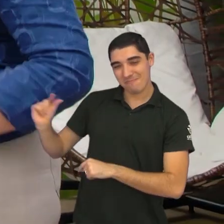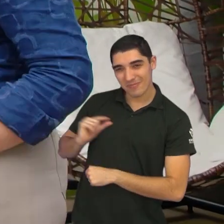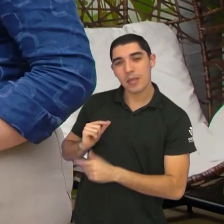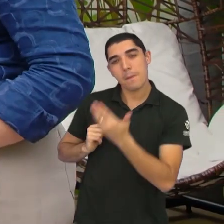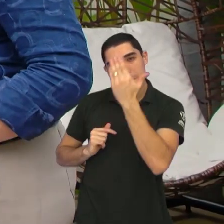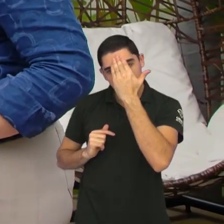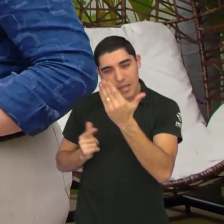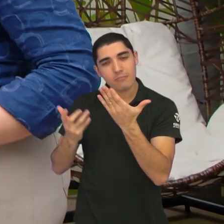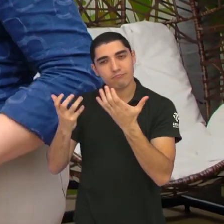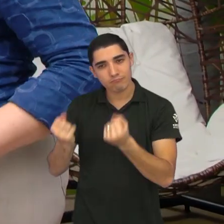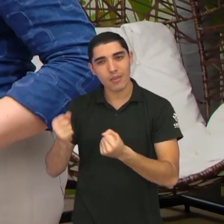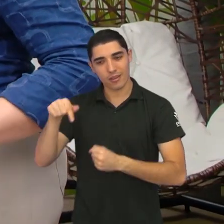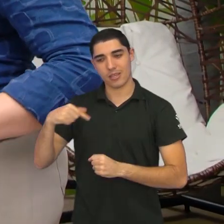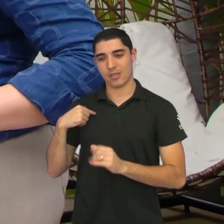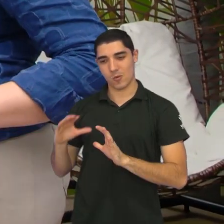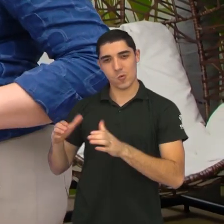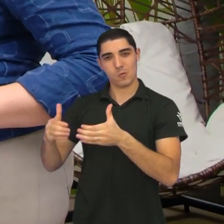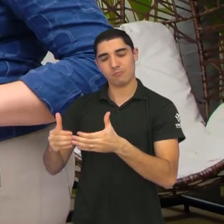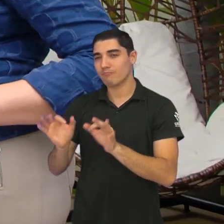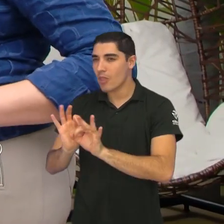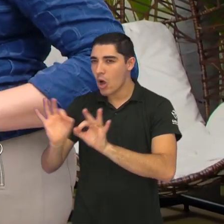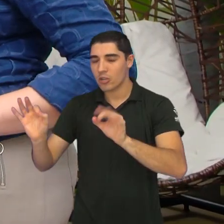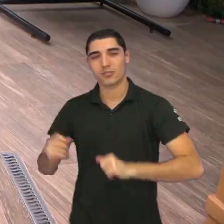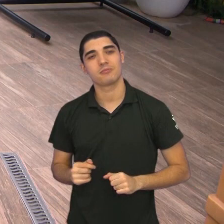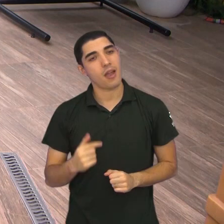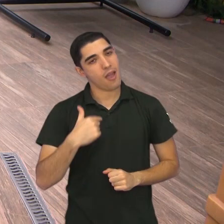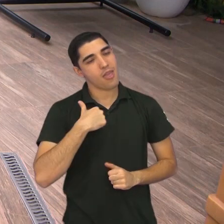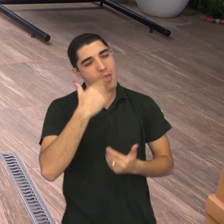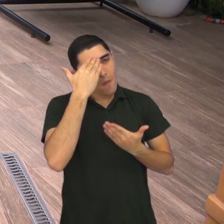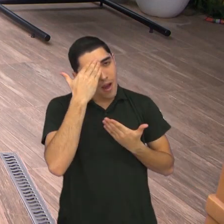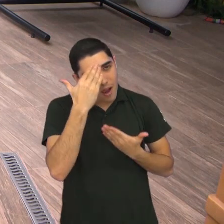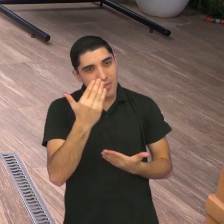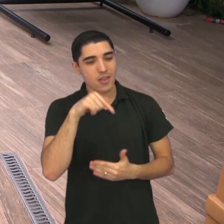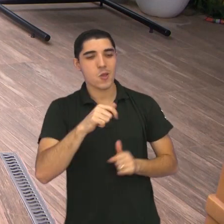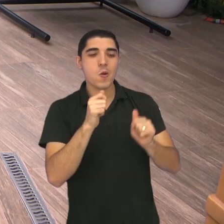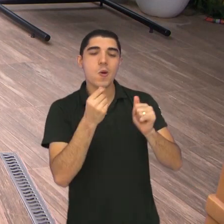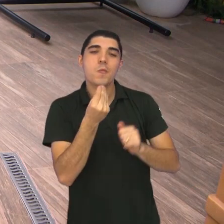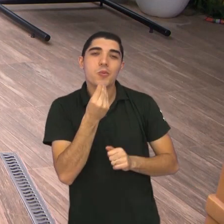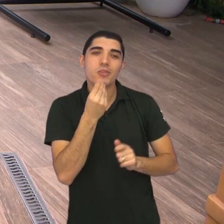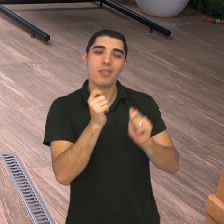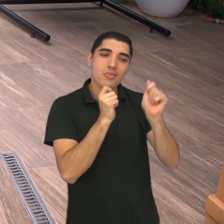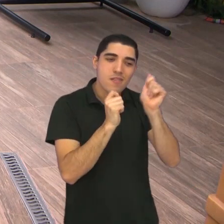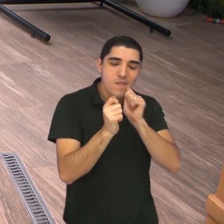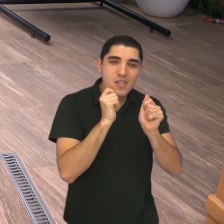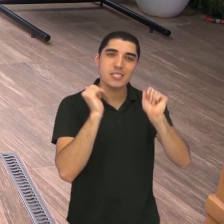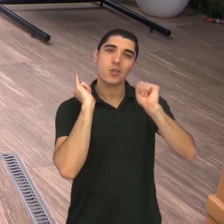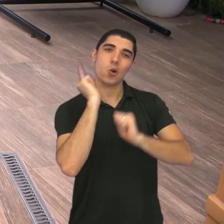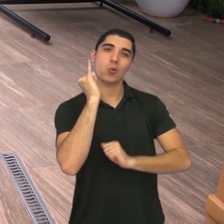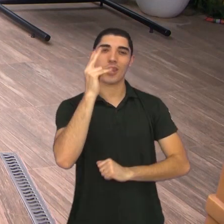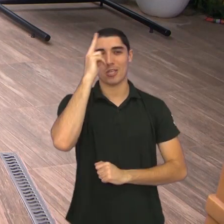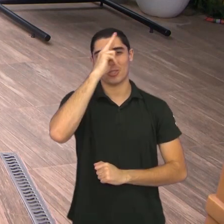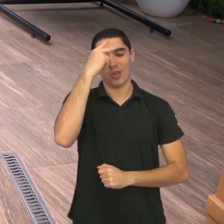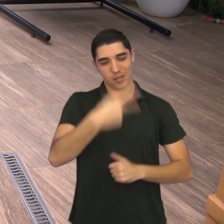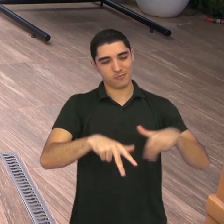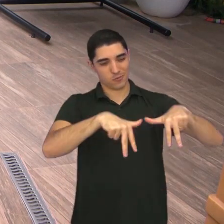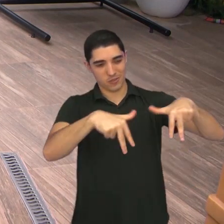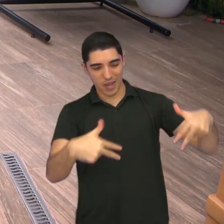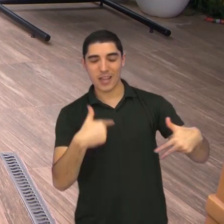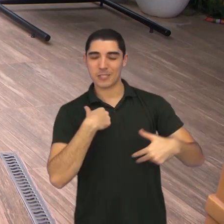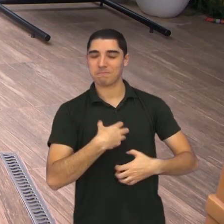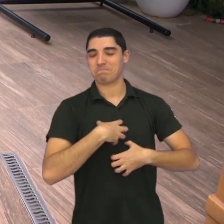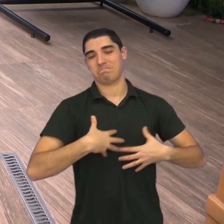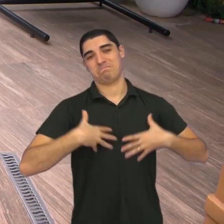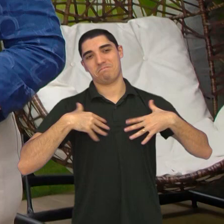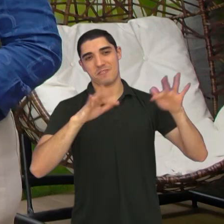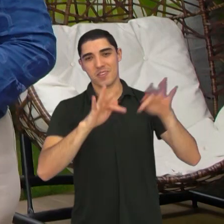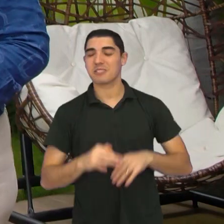programa. Obrigada, viu, por me receber aqui, receber a minha equipe, foi ótimo. A gente que agradece a oportunidade de contar um pouquinho da história do hospital e a gente fica